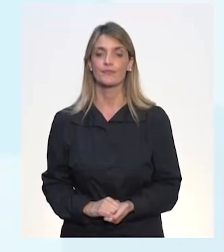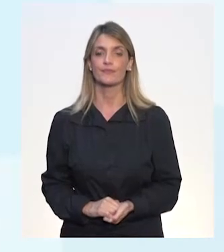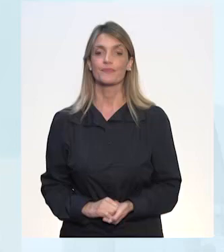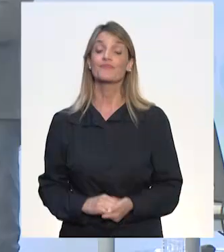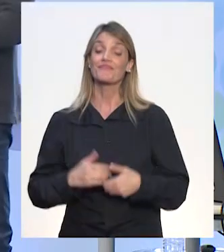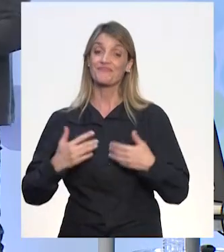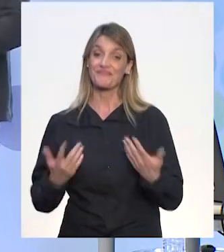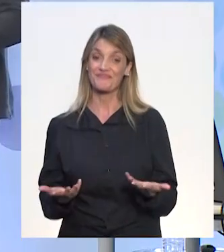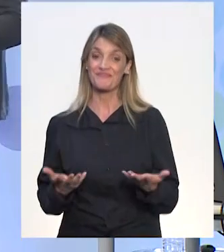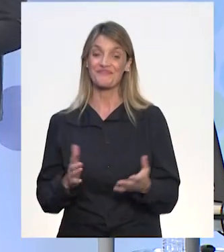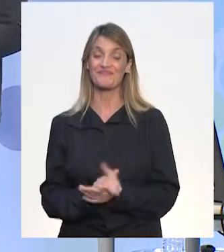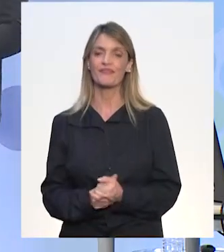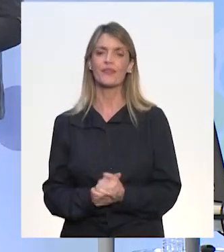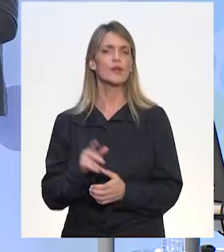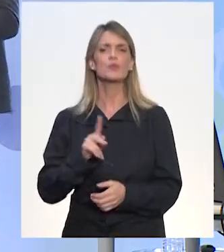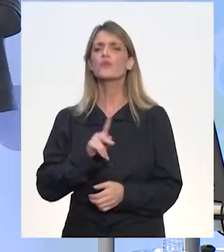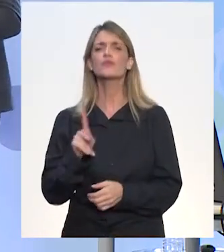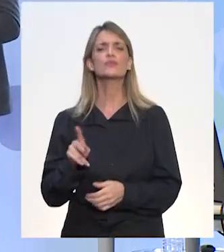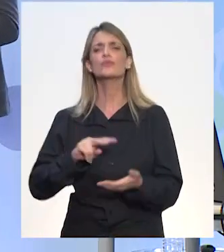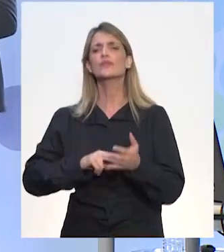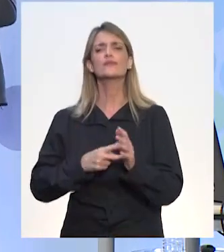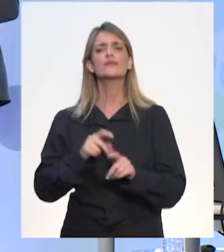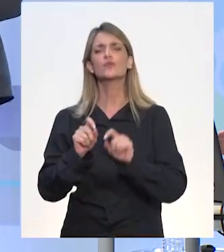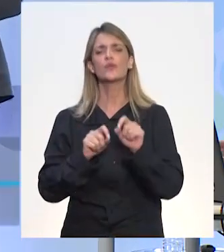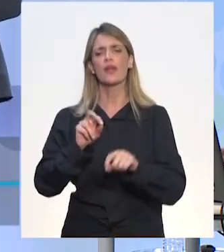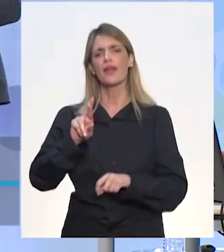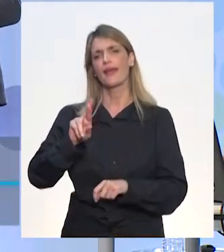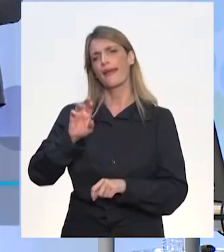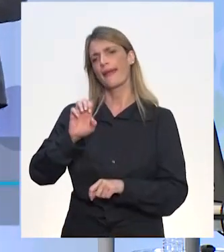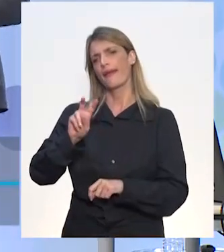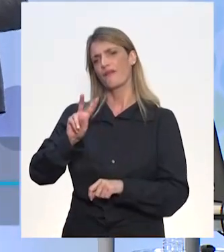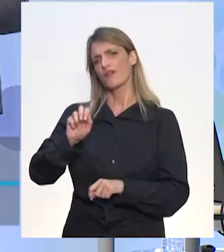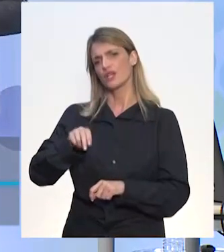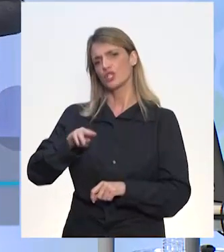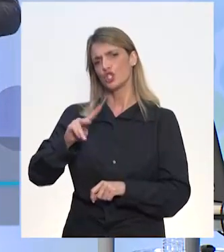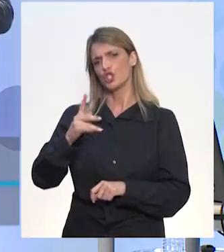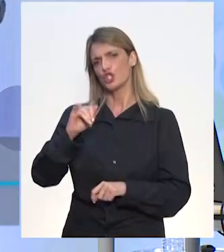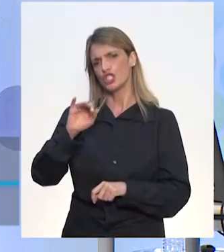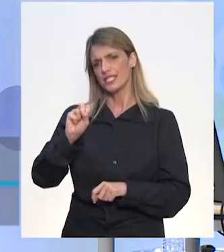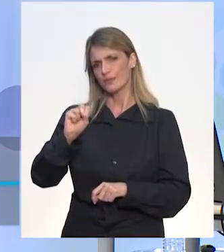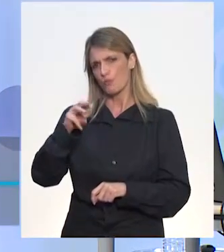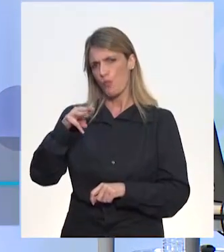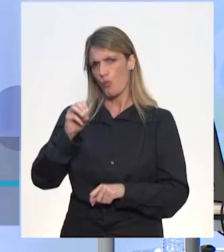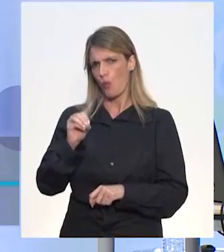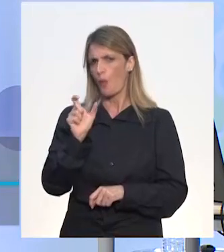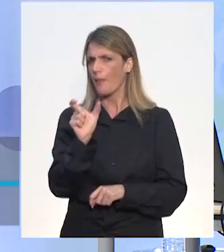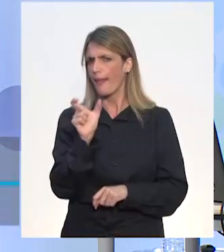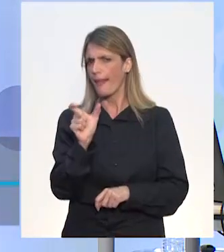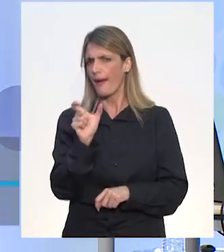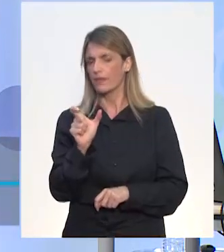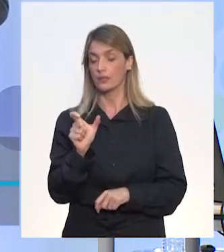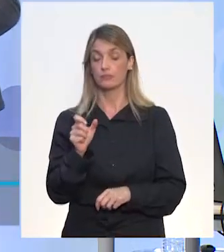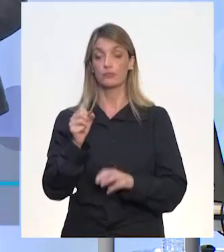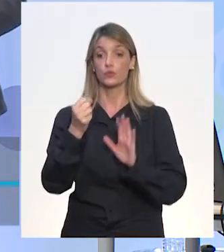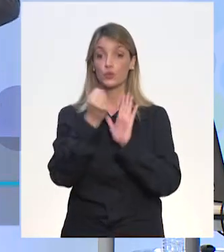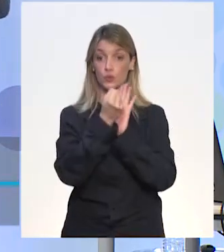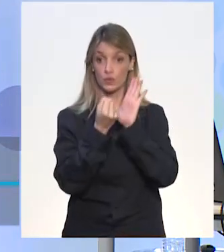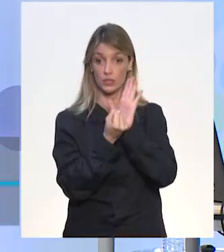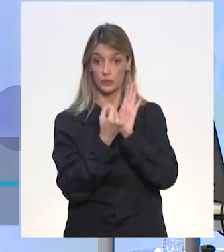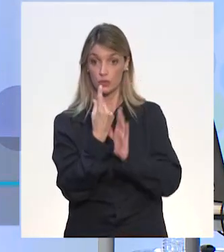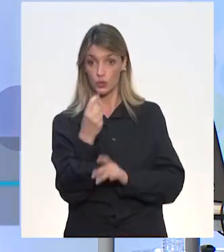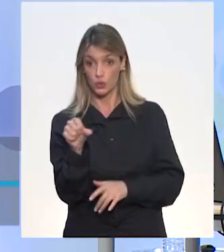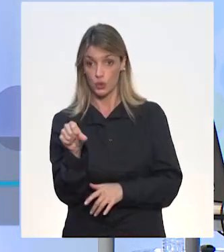Muito bem. Professor, o que é o revanchismo? Revanchismo, no século XIX,